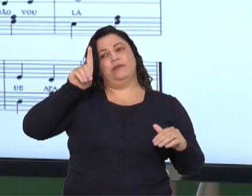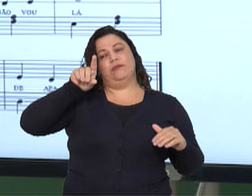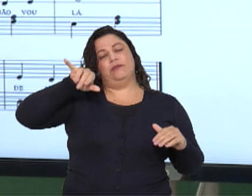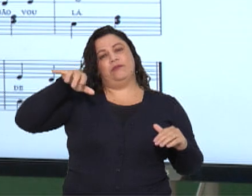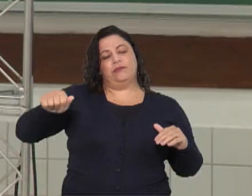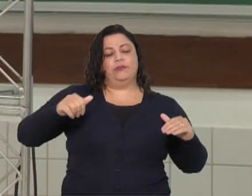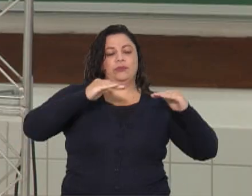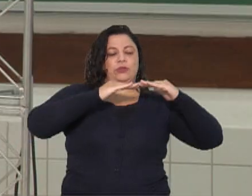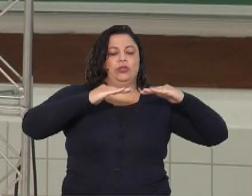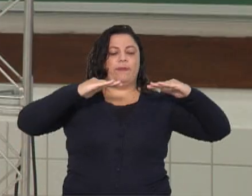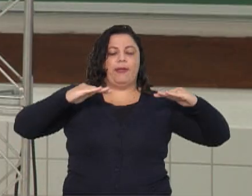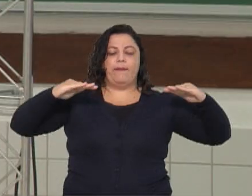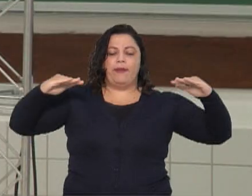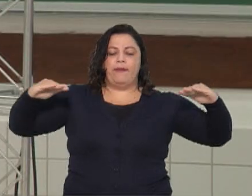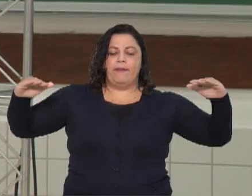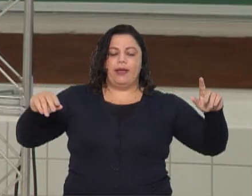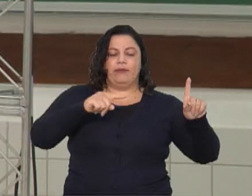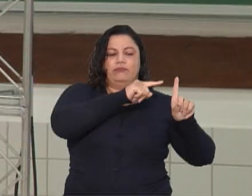de acordes.